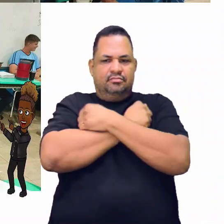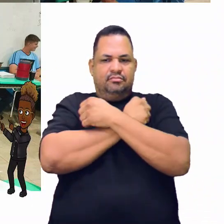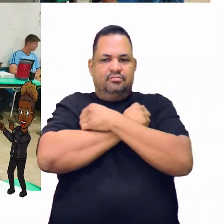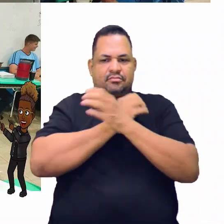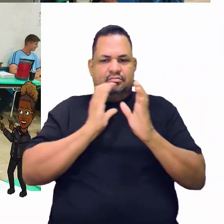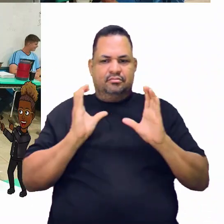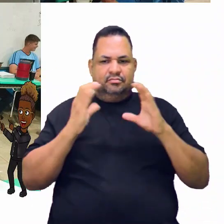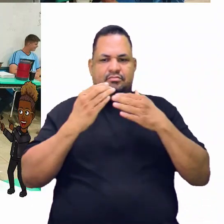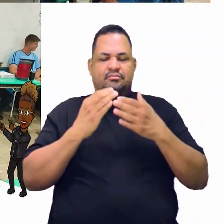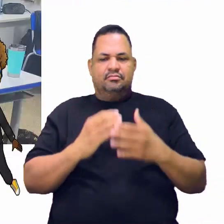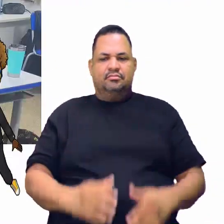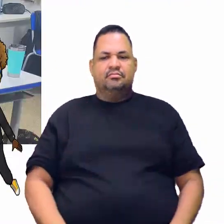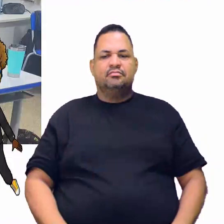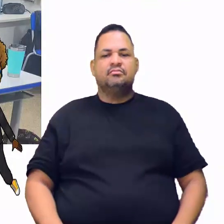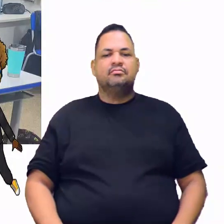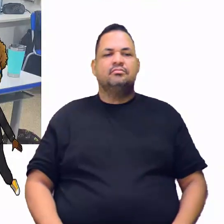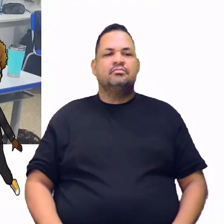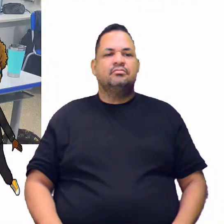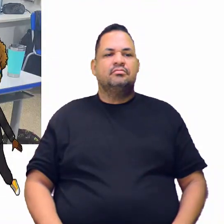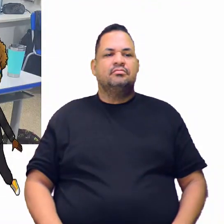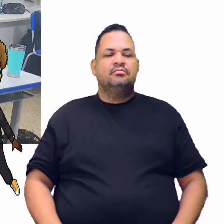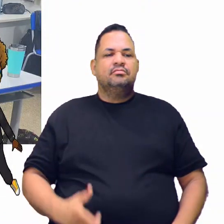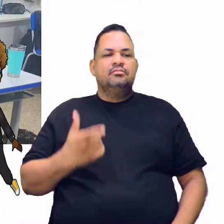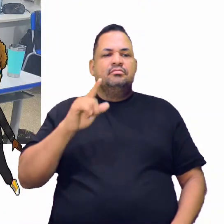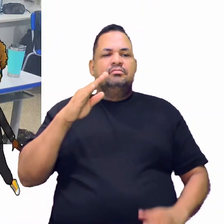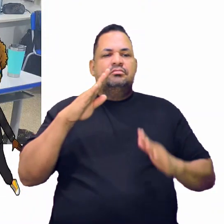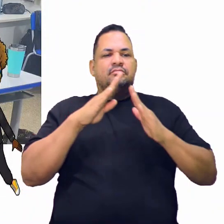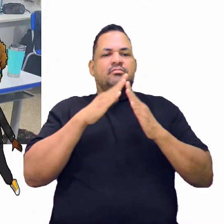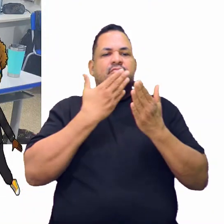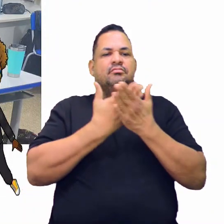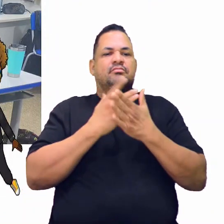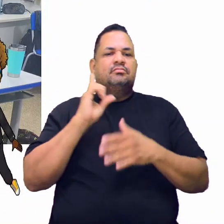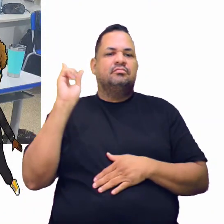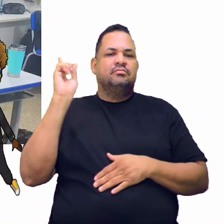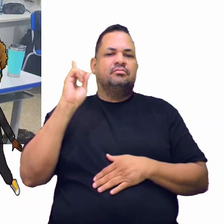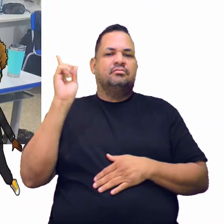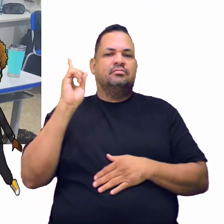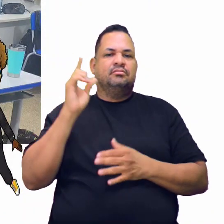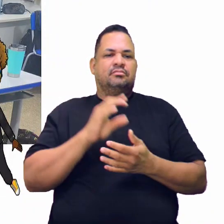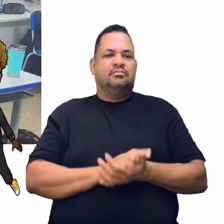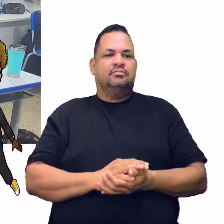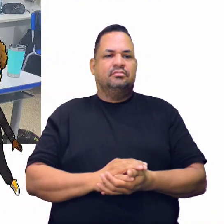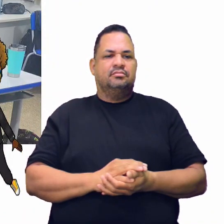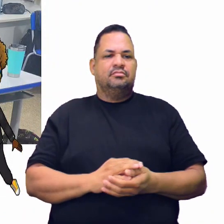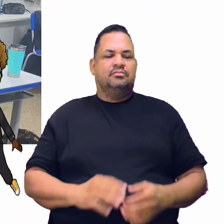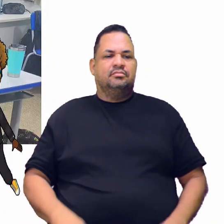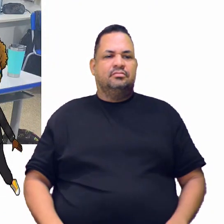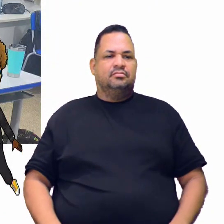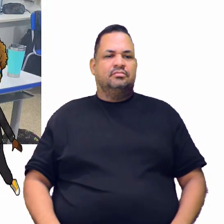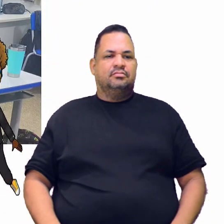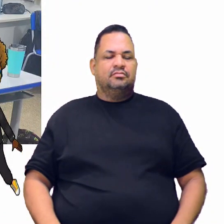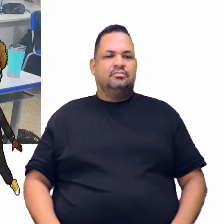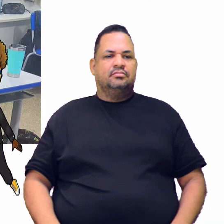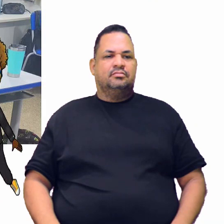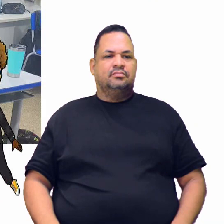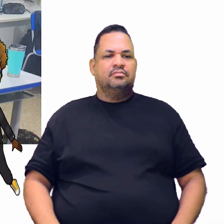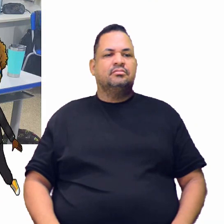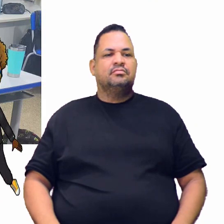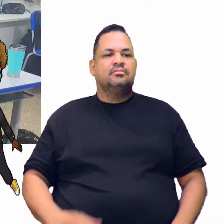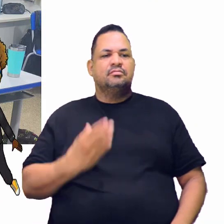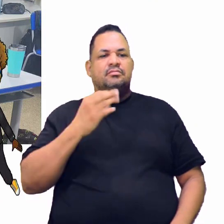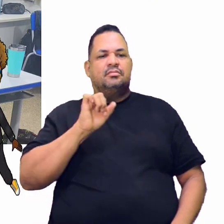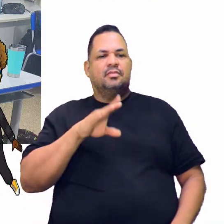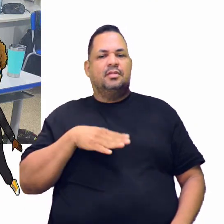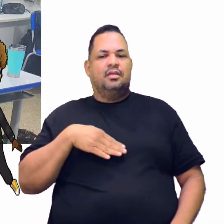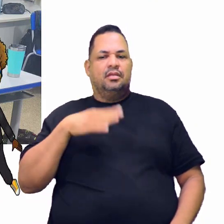essa turminha. Vamos mais outra escola, tem a Escola Águia Dourada, Extensão Raimundo Euclides Barbosa,